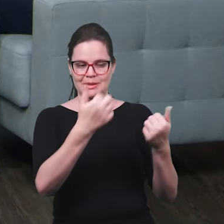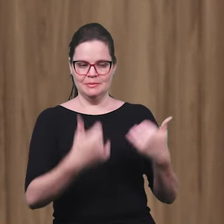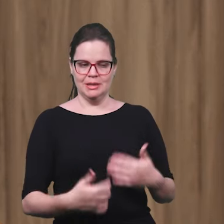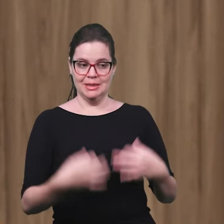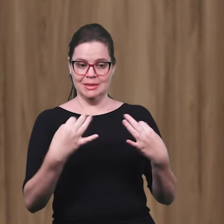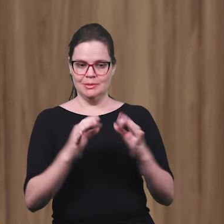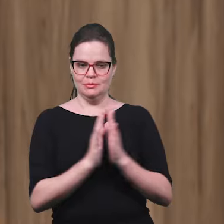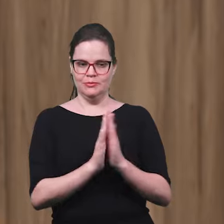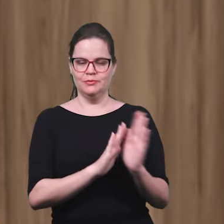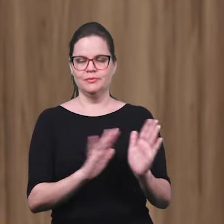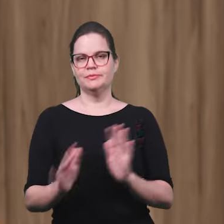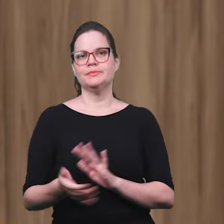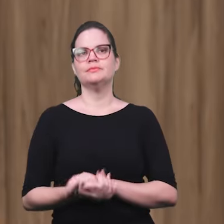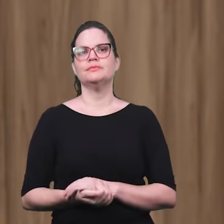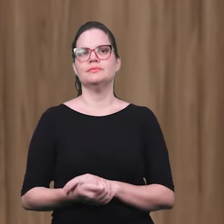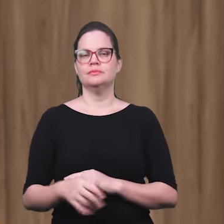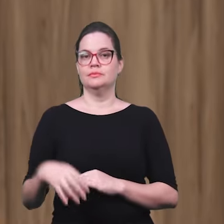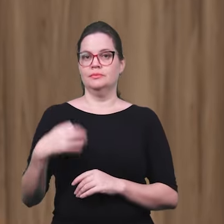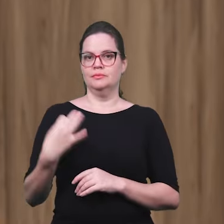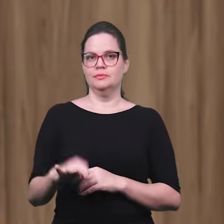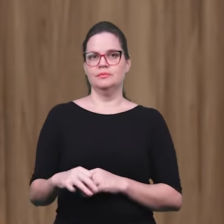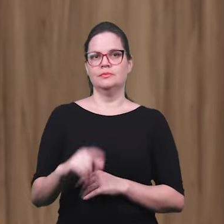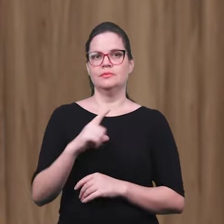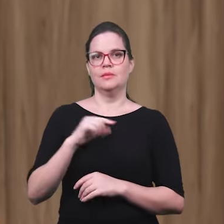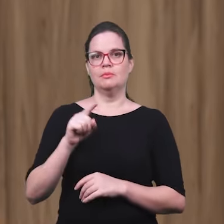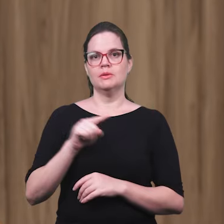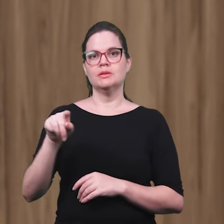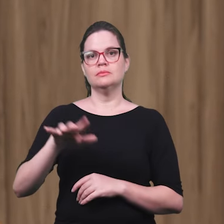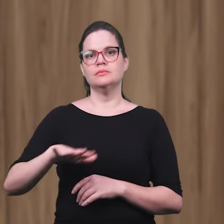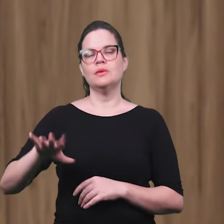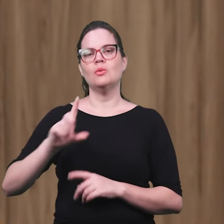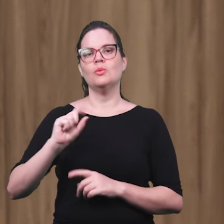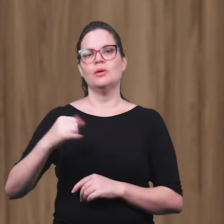vontade. Exatamente, a gente tem uma unidade